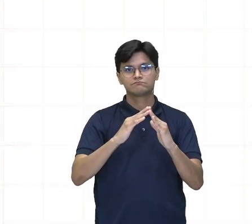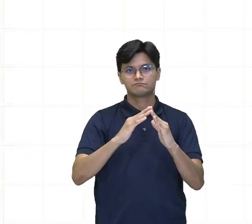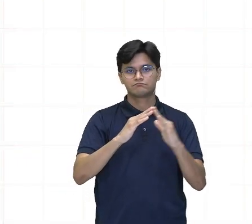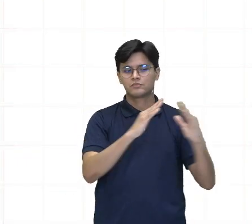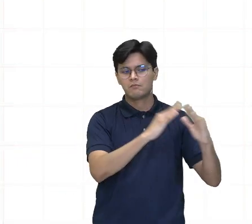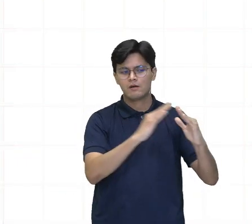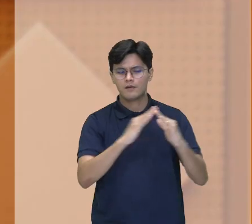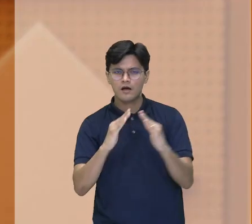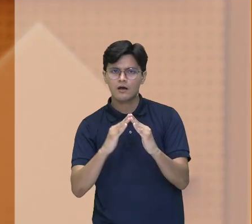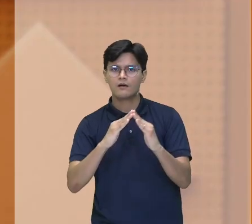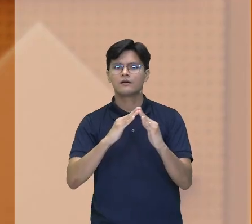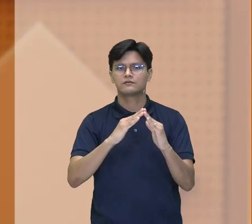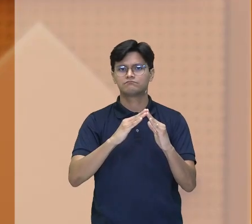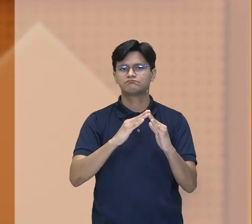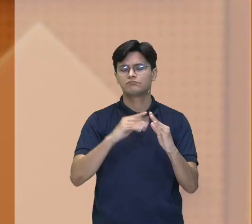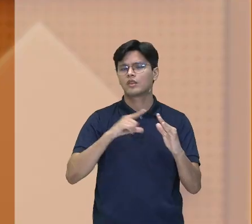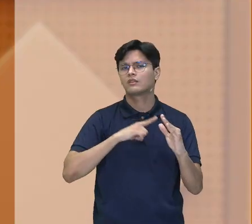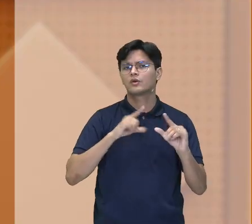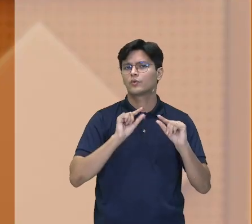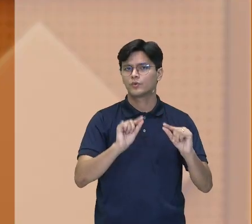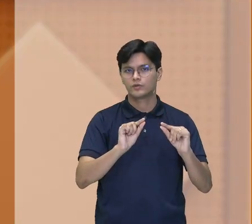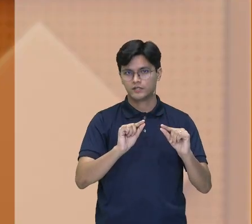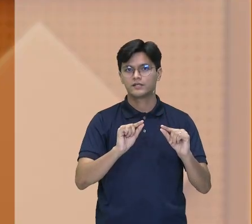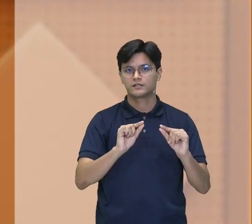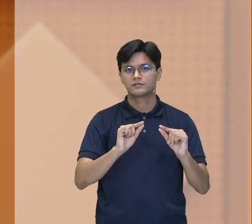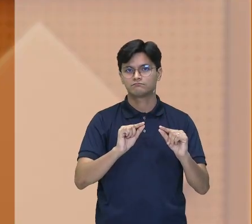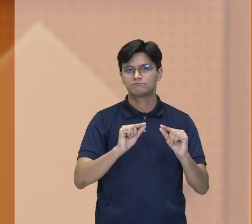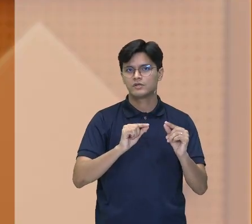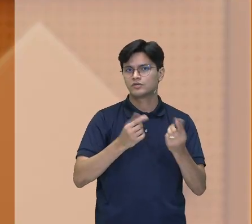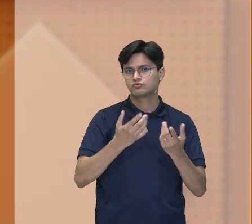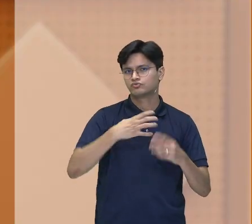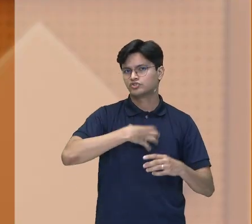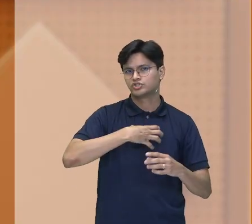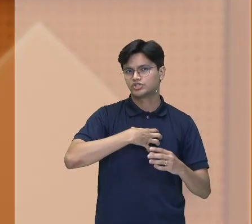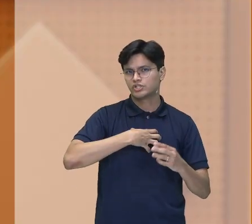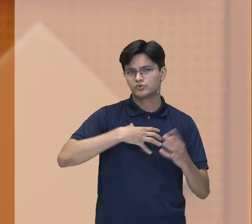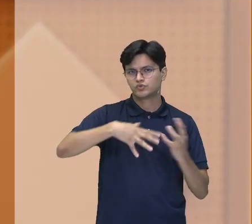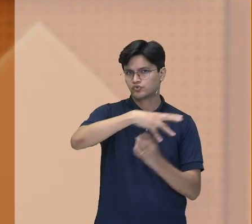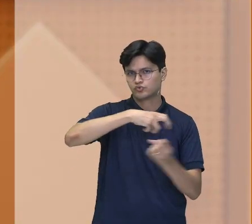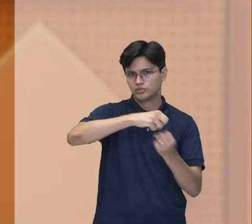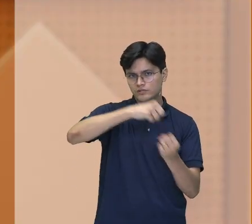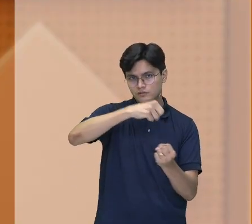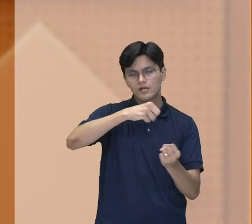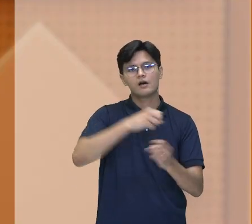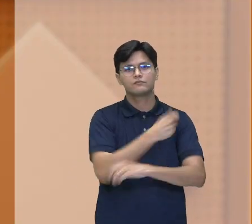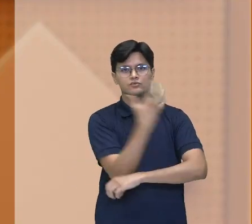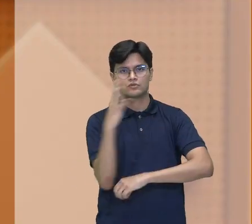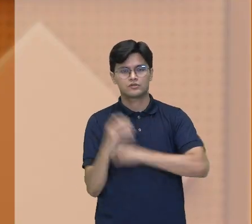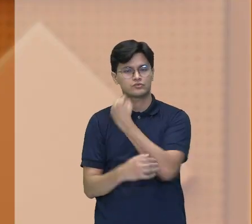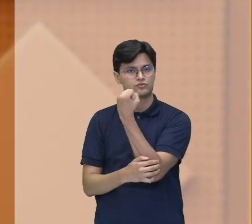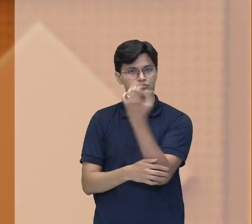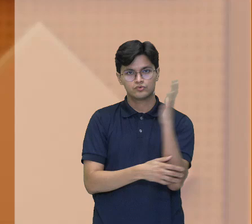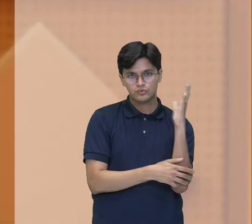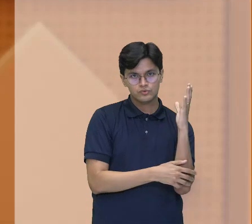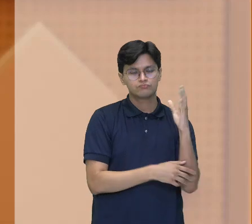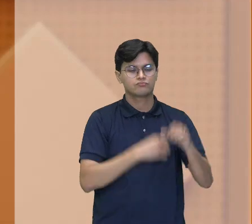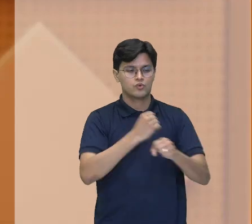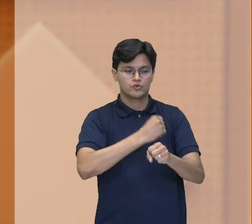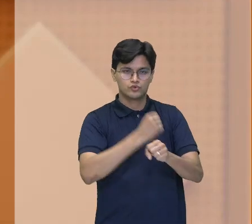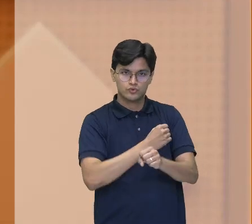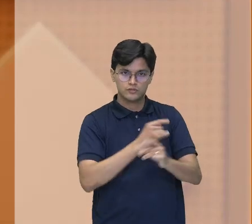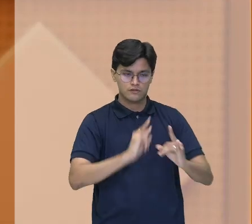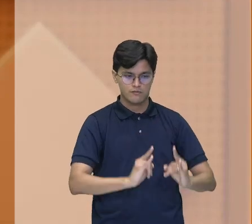haja vamos dizer assim, um manejo sustentável da natureza, através da construção de palafitas, que são aquelas